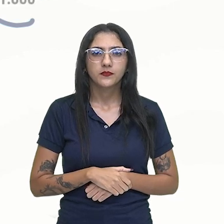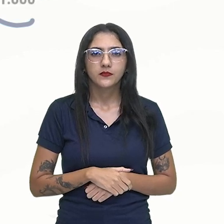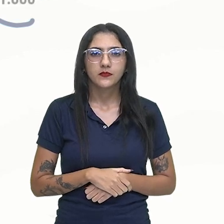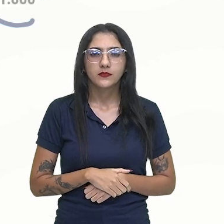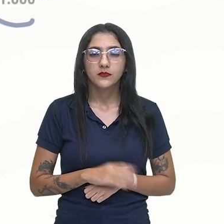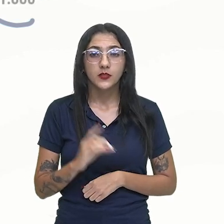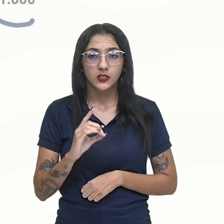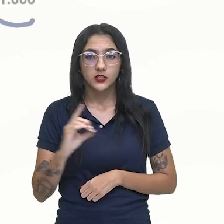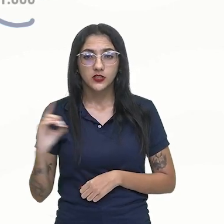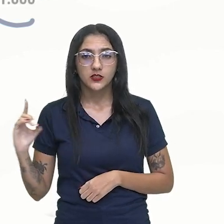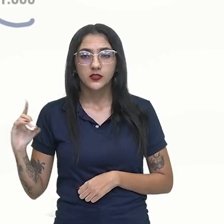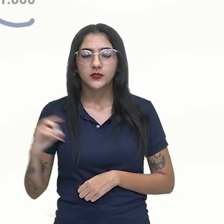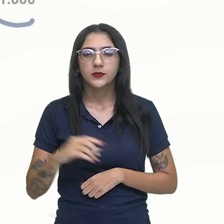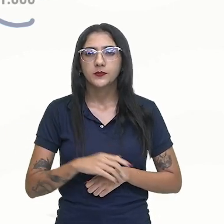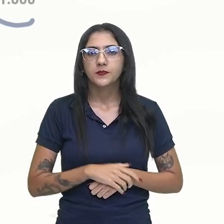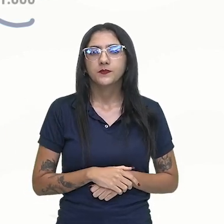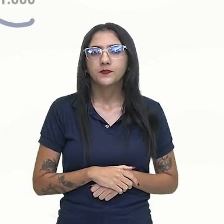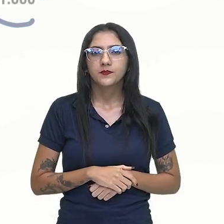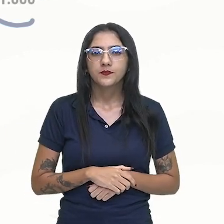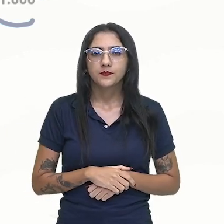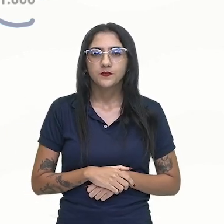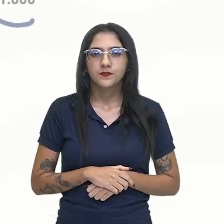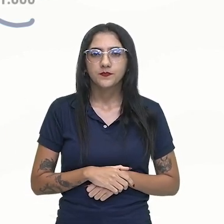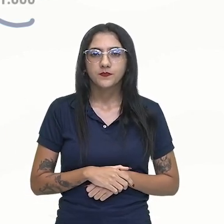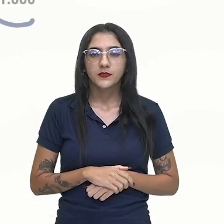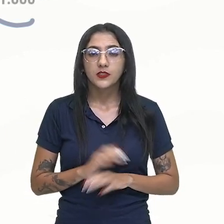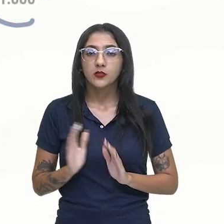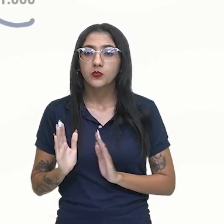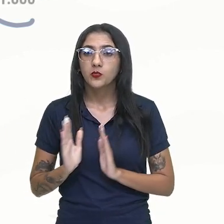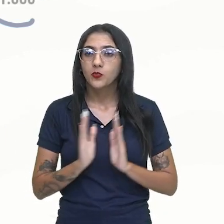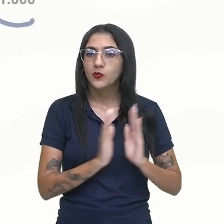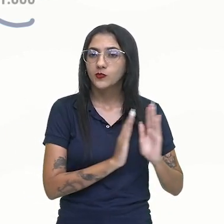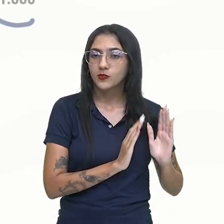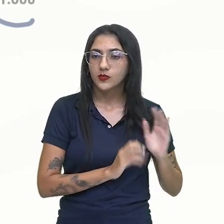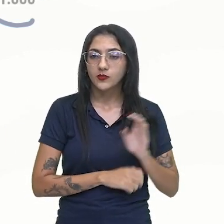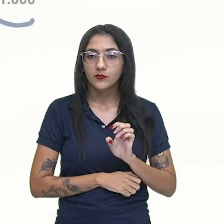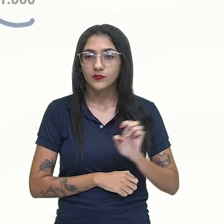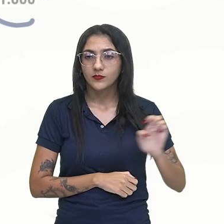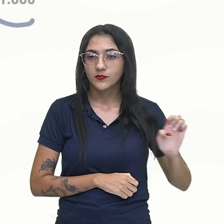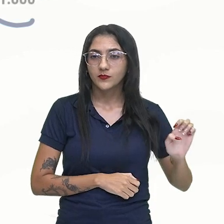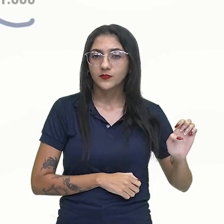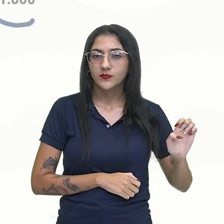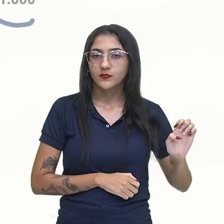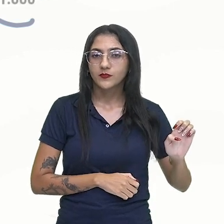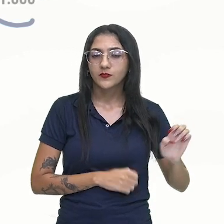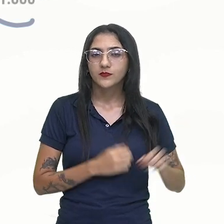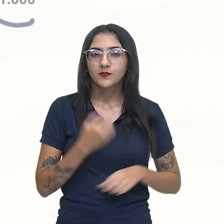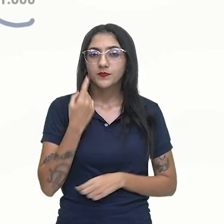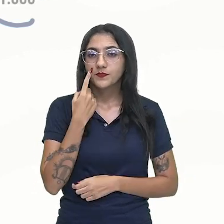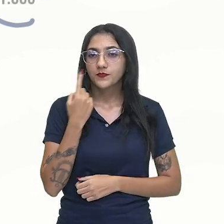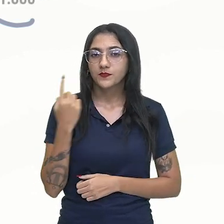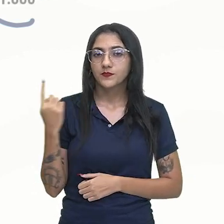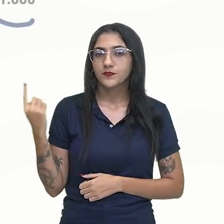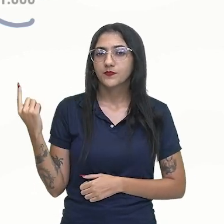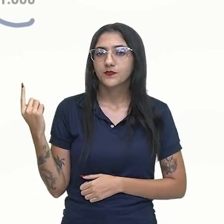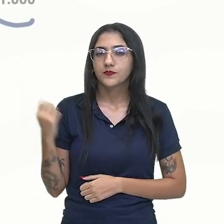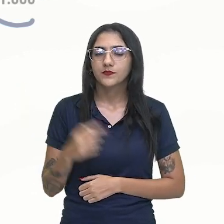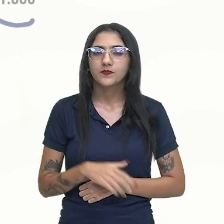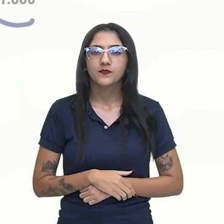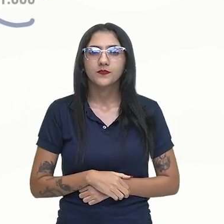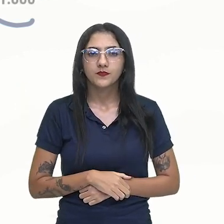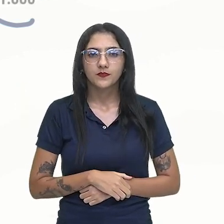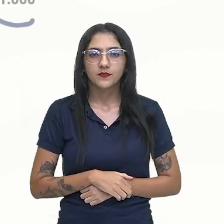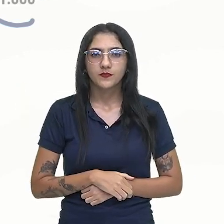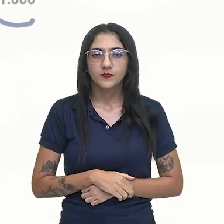para a direita. Se eu quiser ir para a esquerda, por exemplo, se eu quero chegar em hectômetro cúbico,